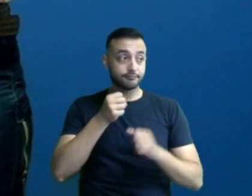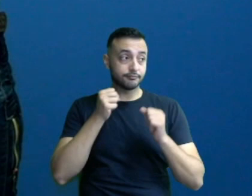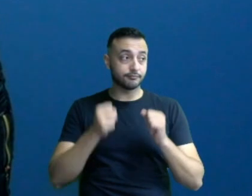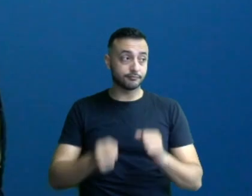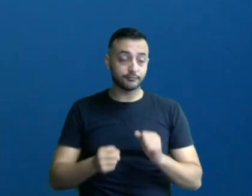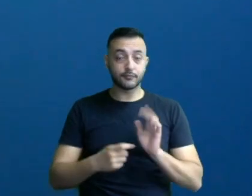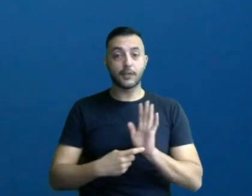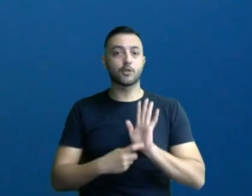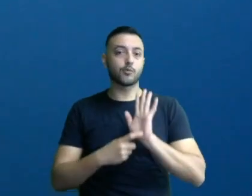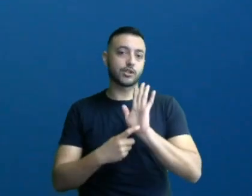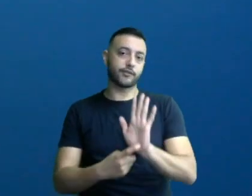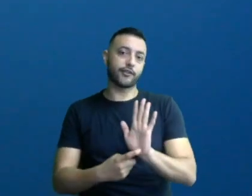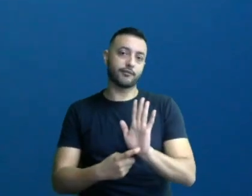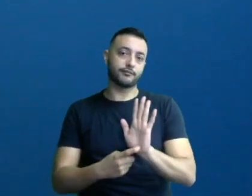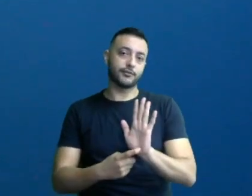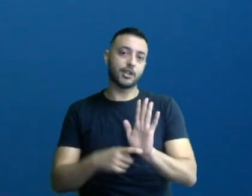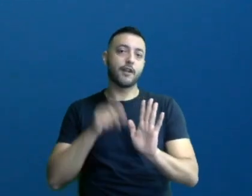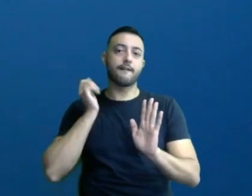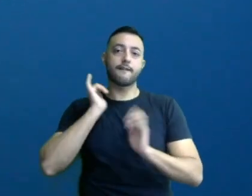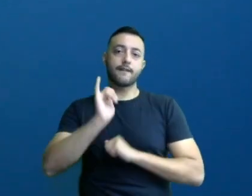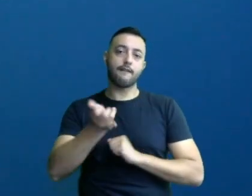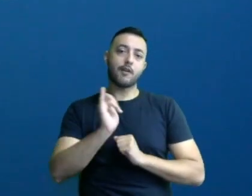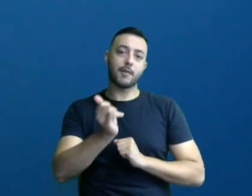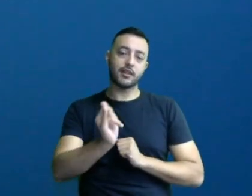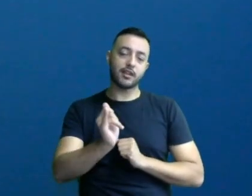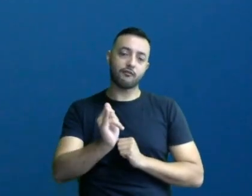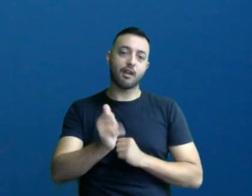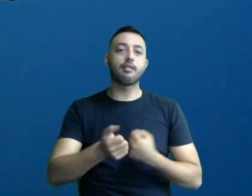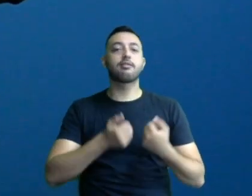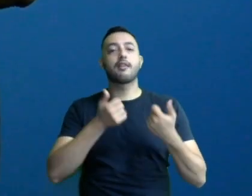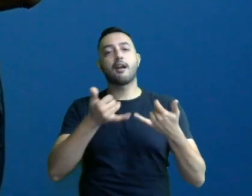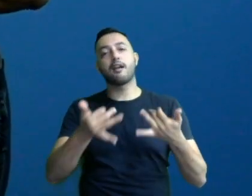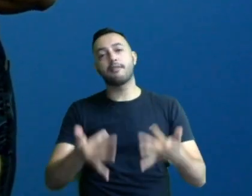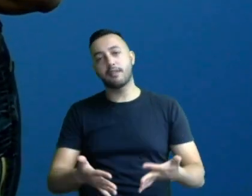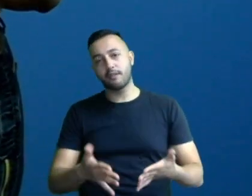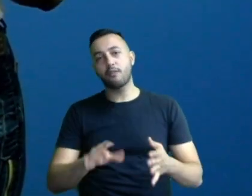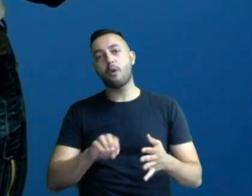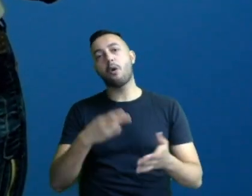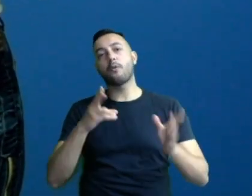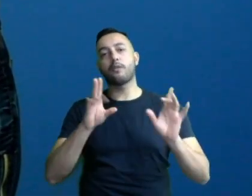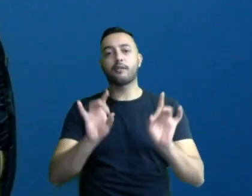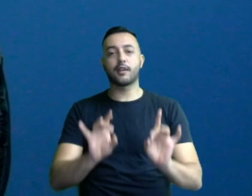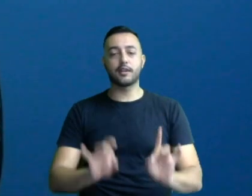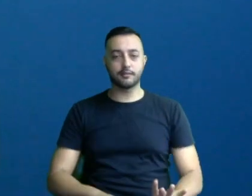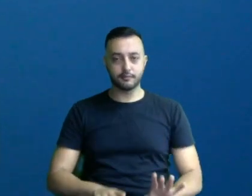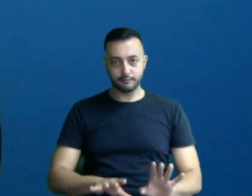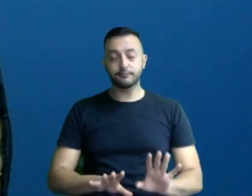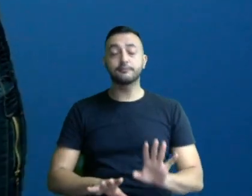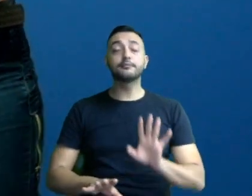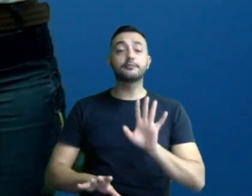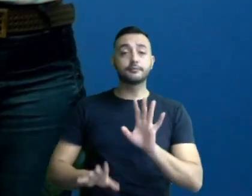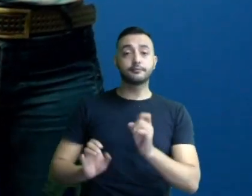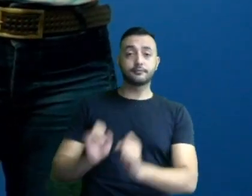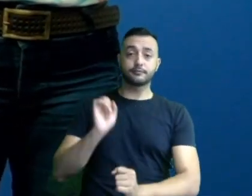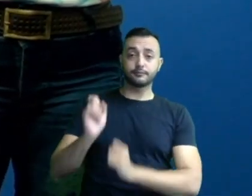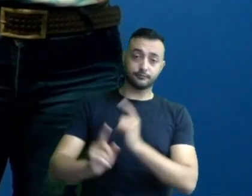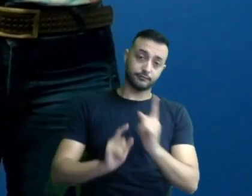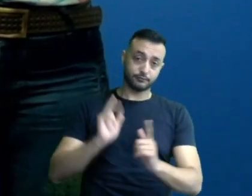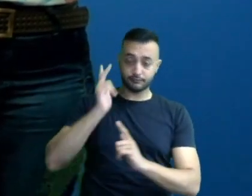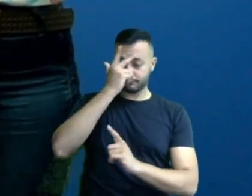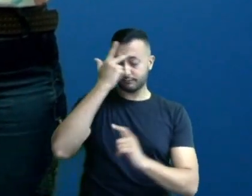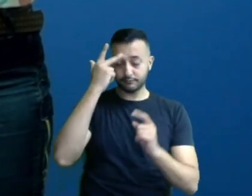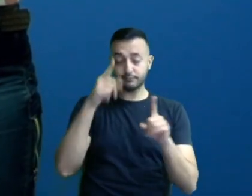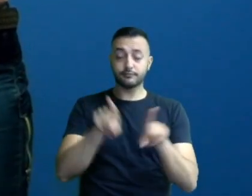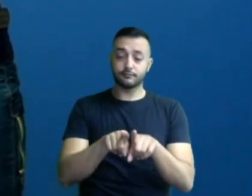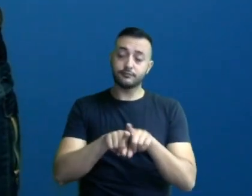ser expositiva, informativa, narrativas ou descritivas. Em alguns casos, o autor ele